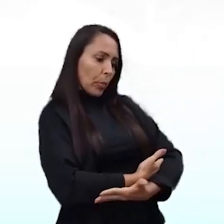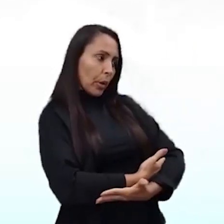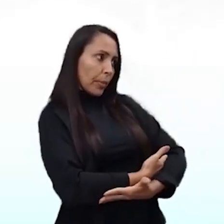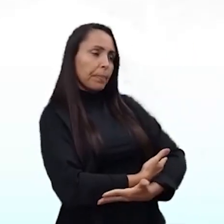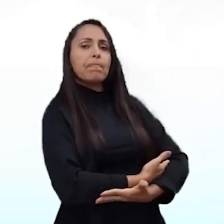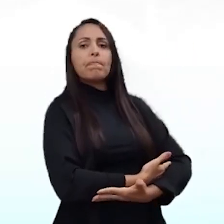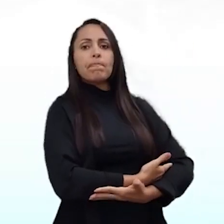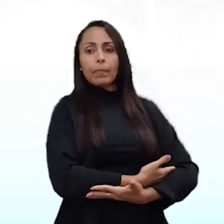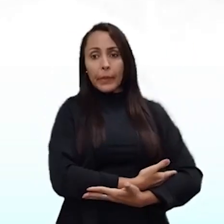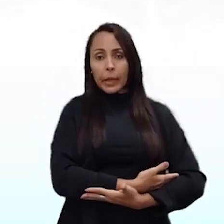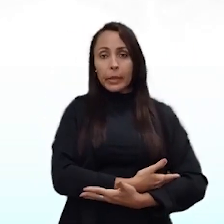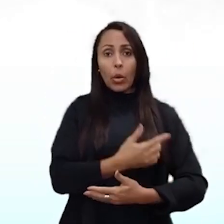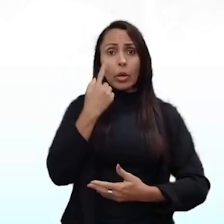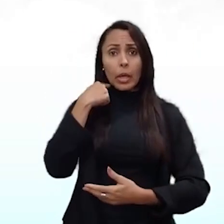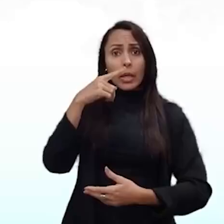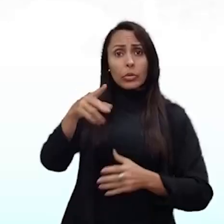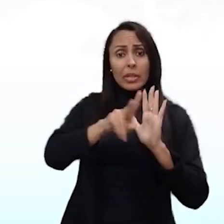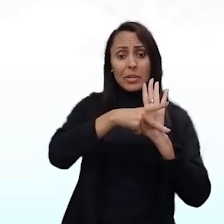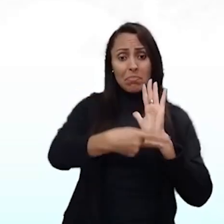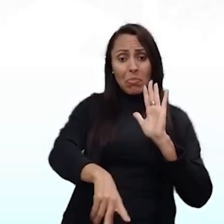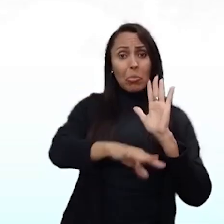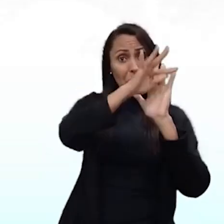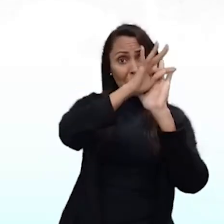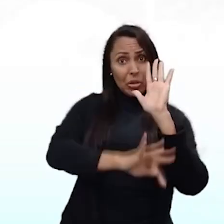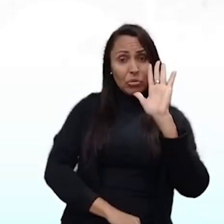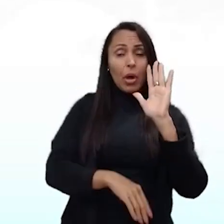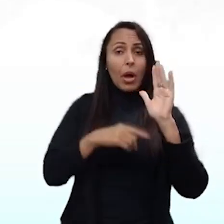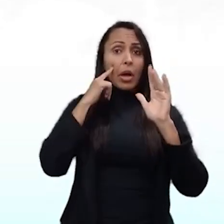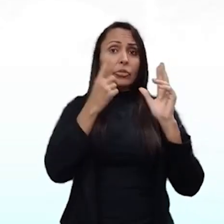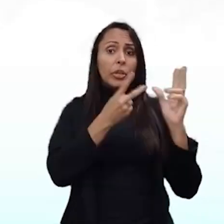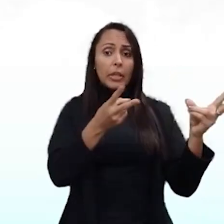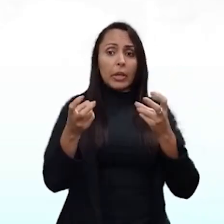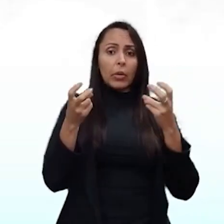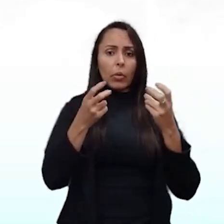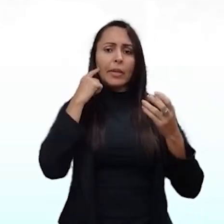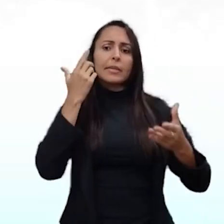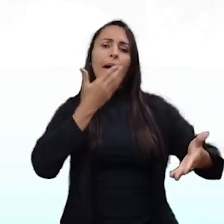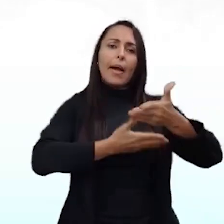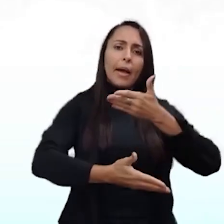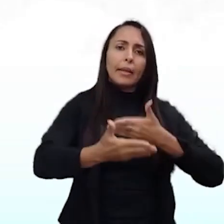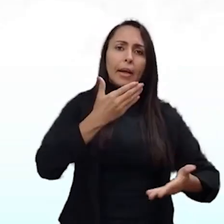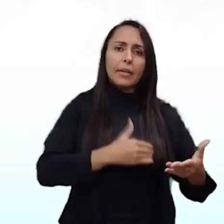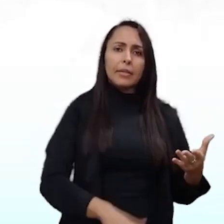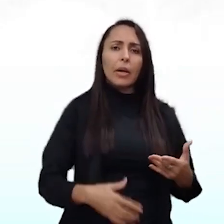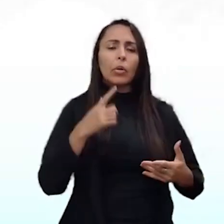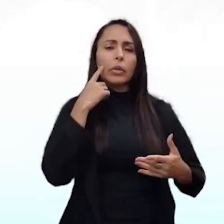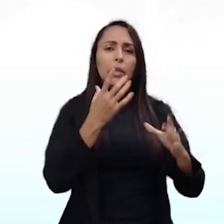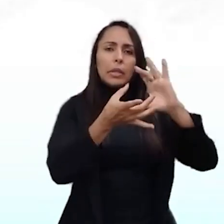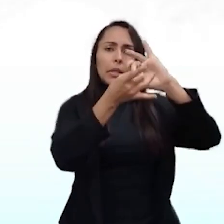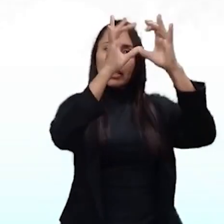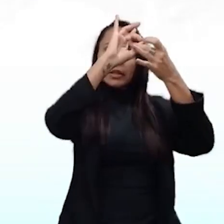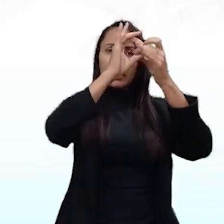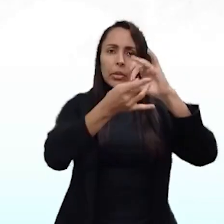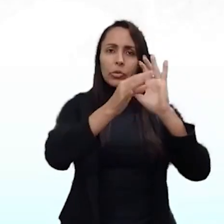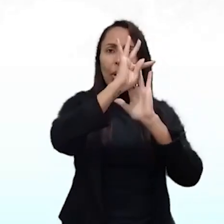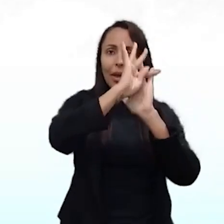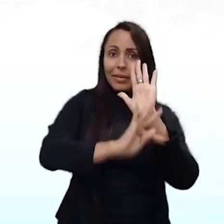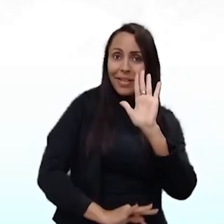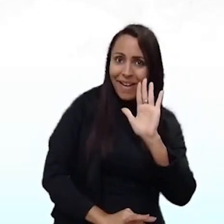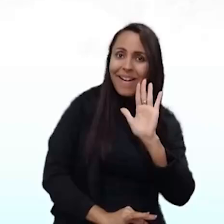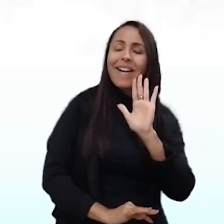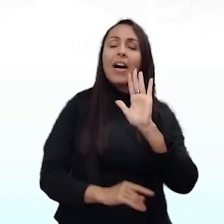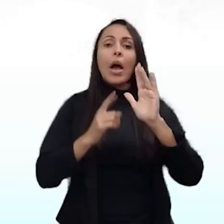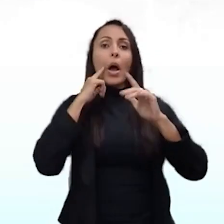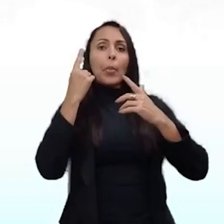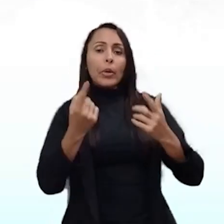filho. Então, vê só, dentro desse texto, a gente encontra uma relação de intertextualidade, não é? Porque